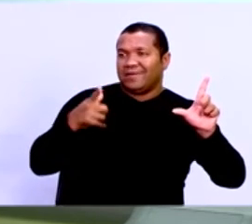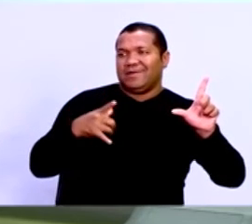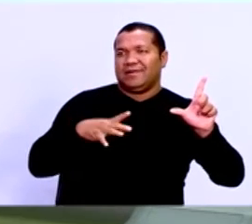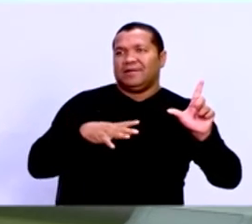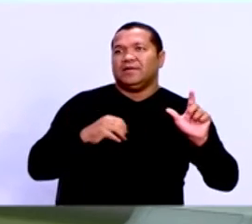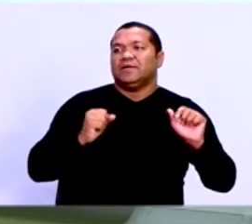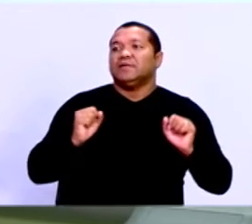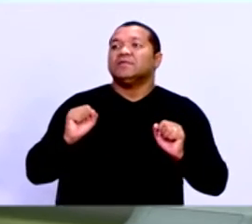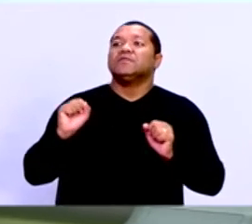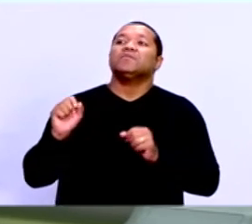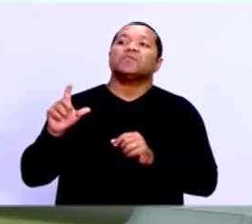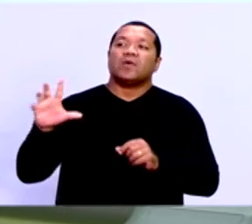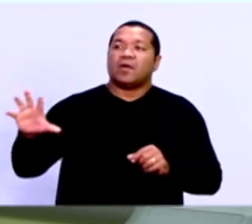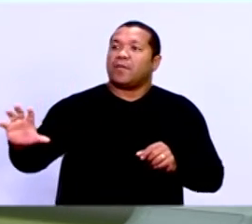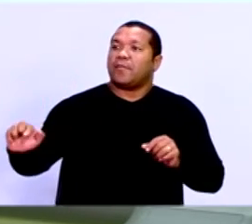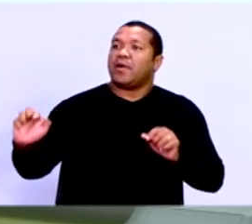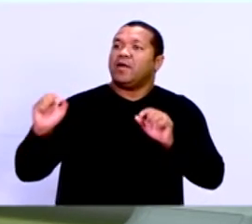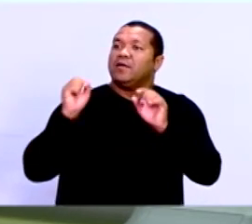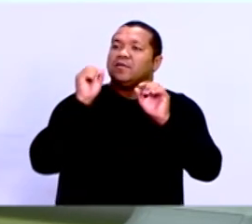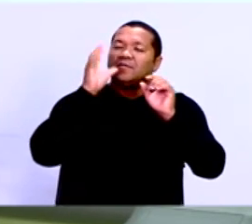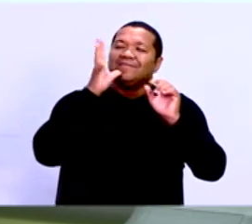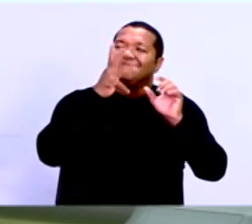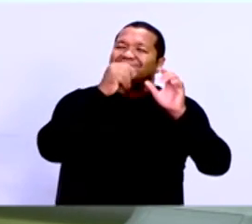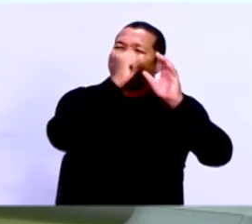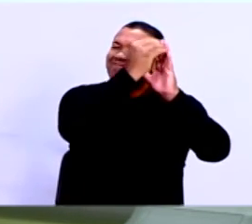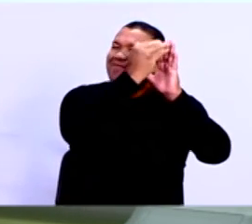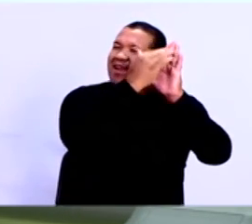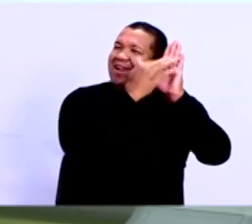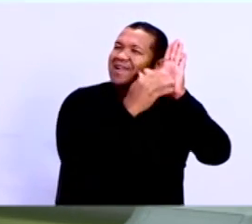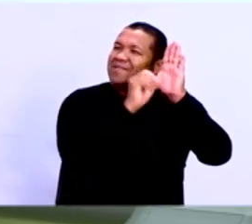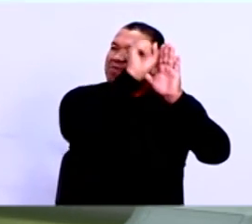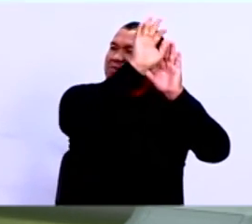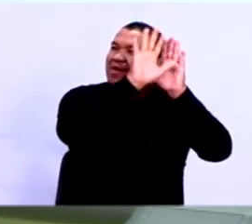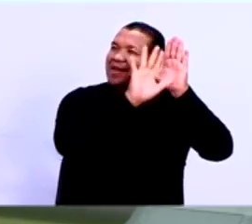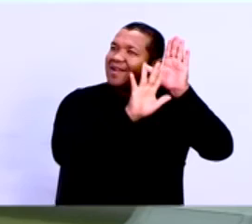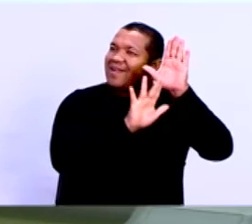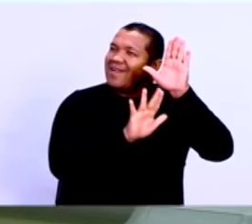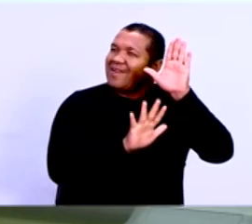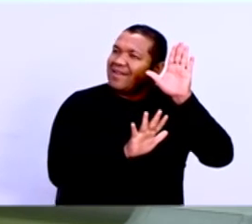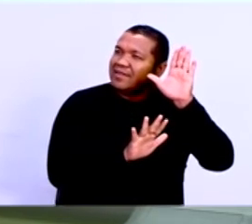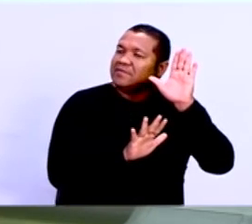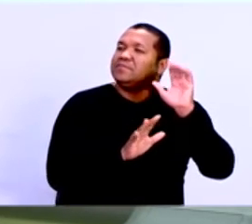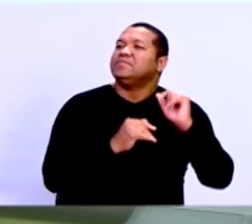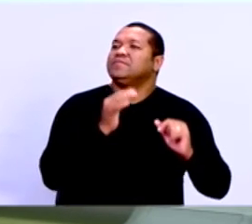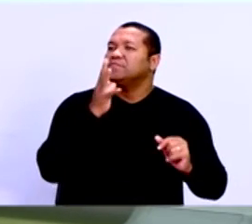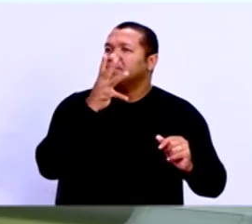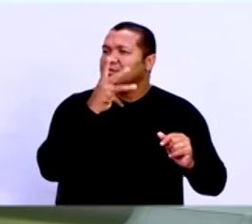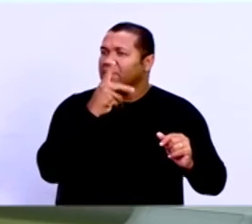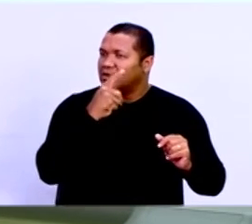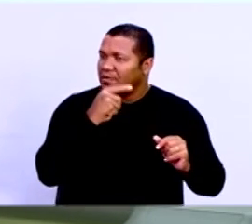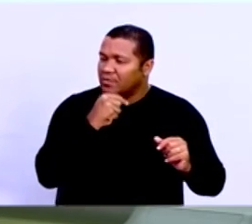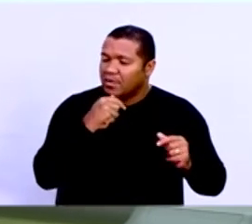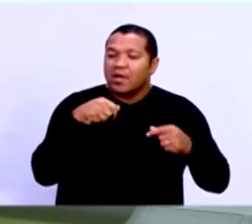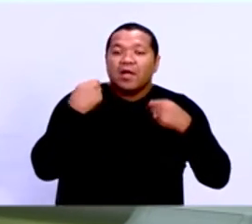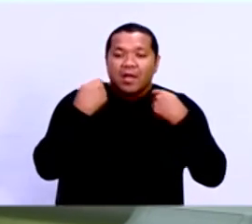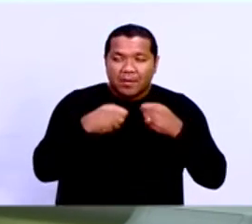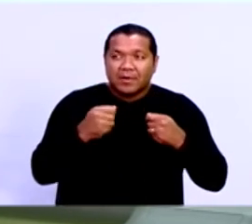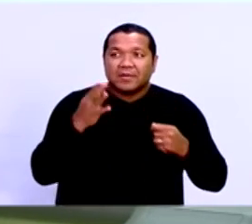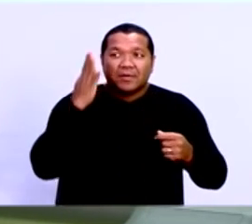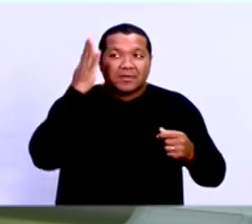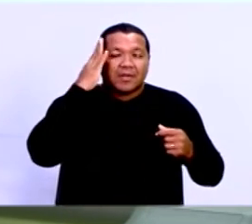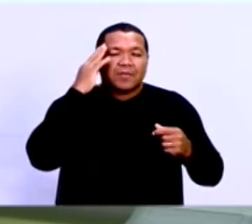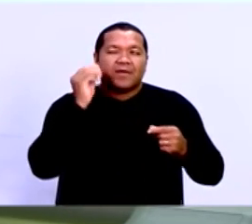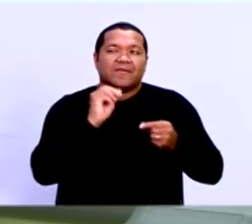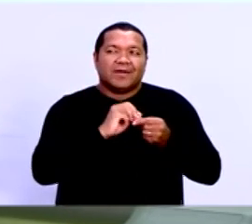listar todos os produtos se o cliente vai precisar logar no site ele precisa jogar para